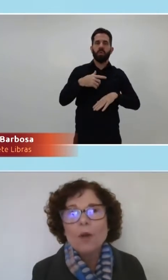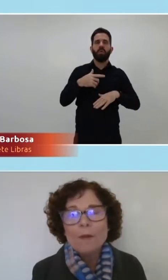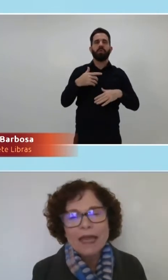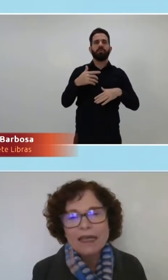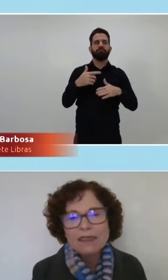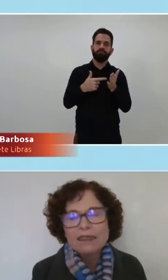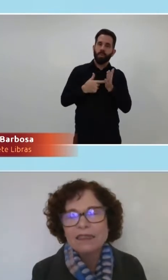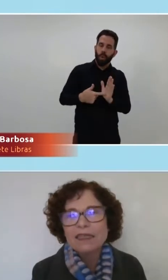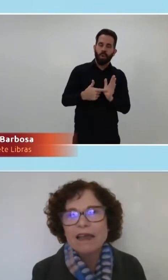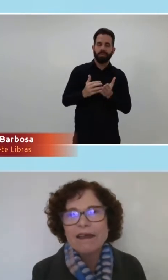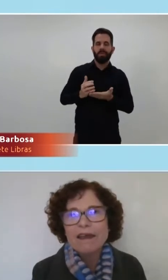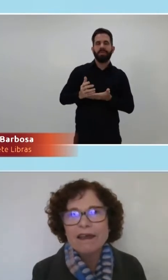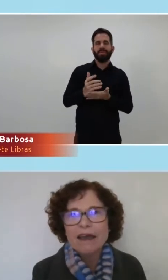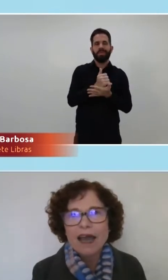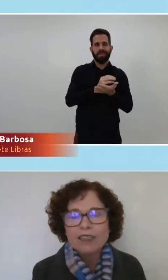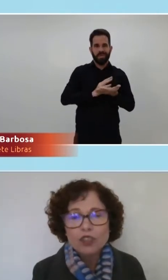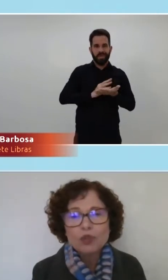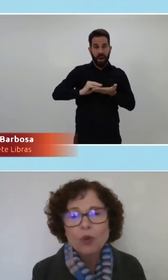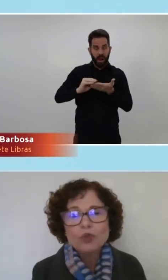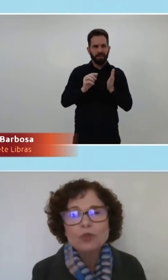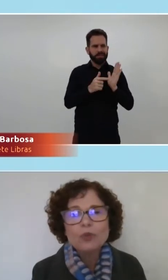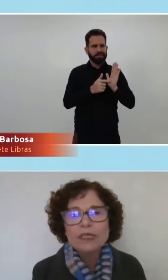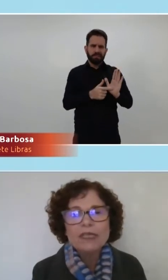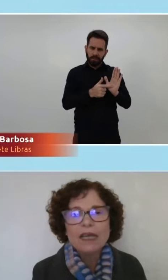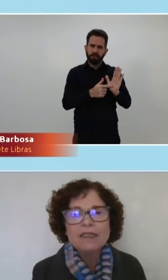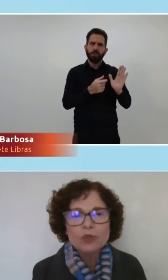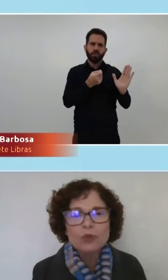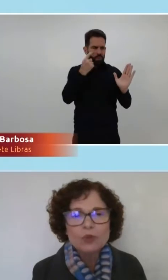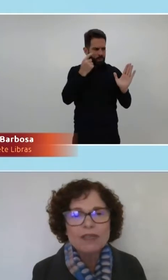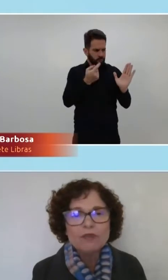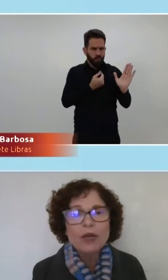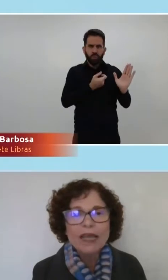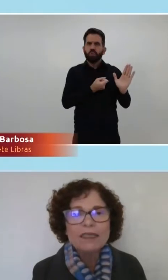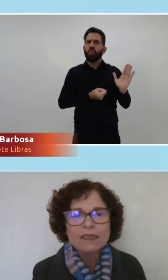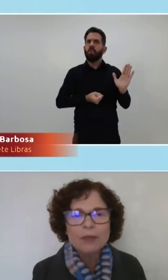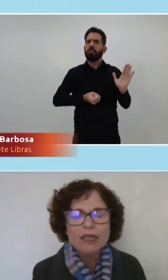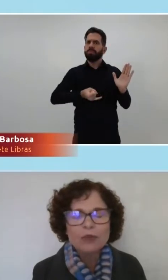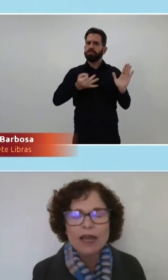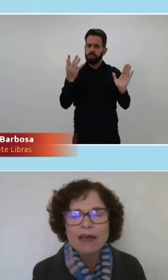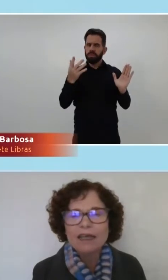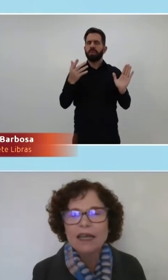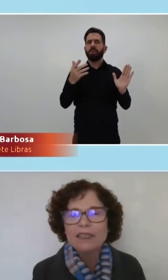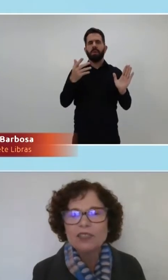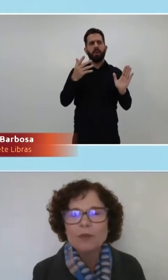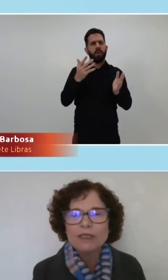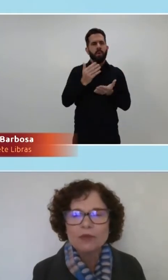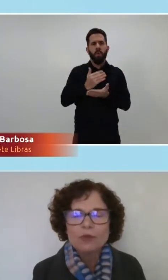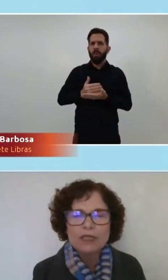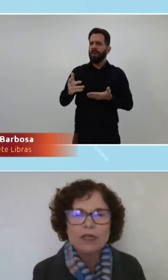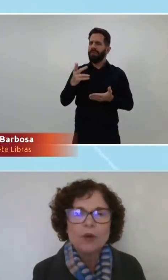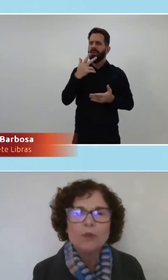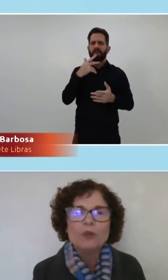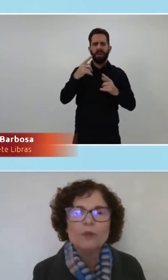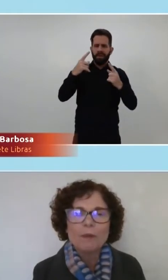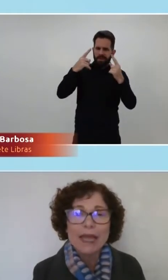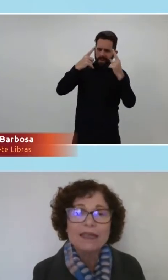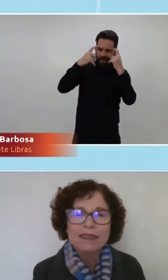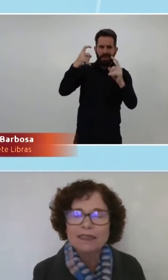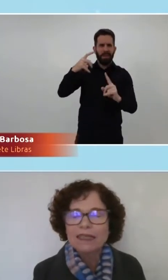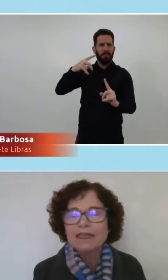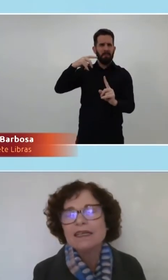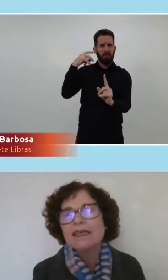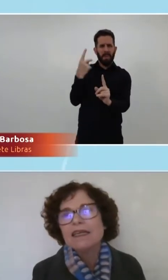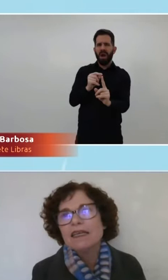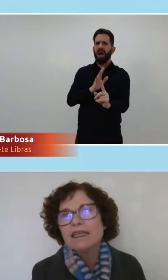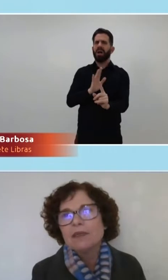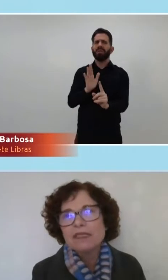que comece a desconstruir esse uso da violência para educar, né? A Rede Não Bate Eduque tem como meta,